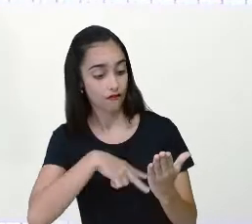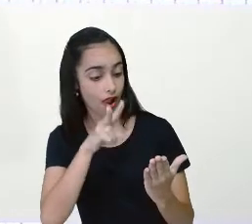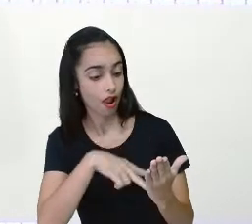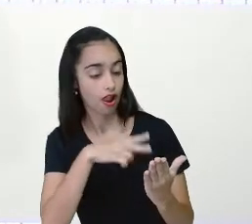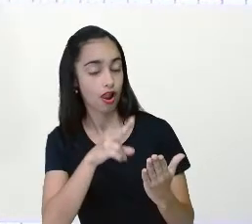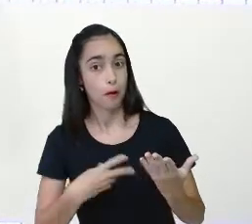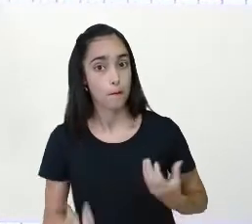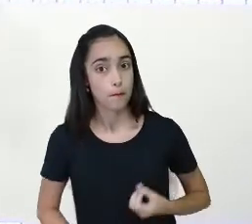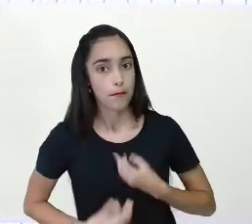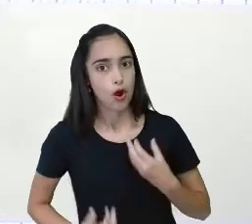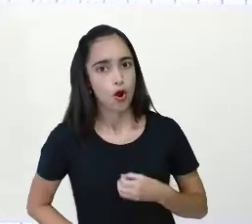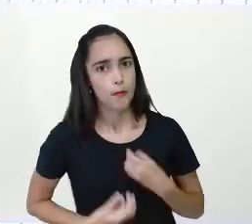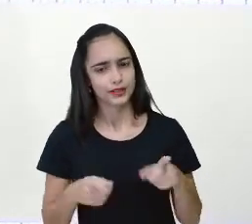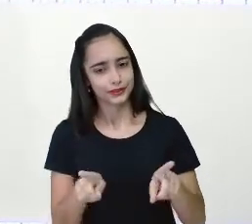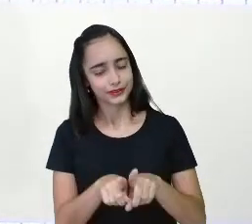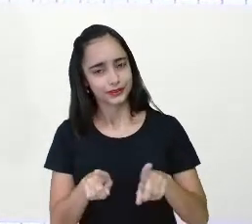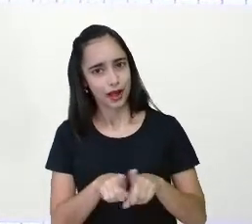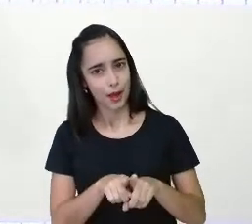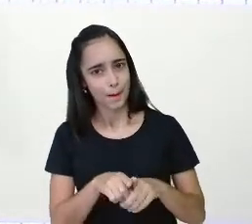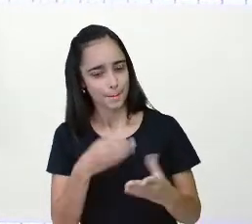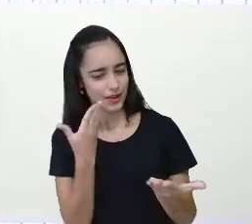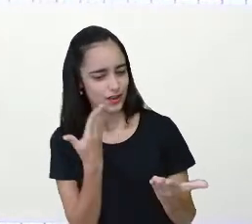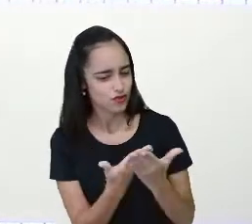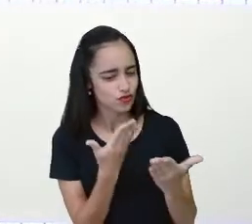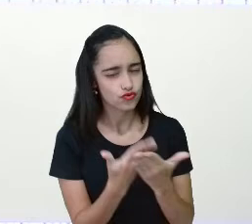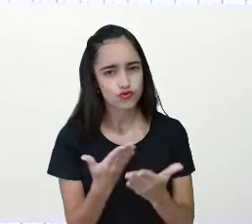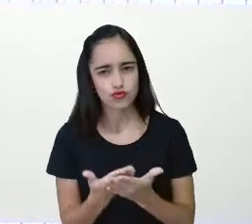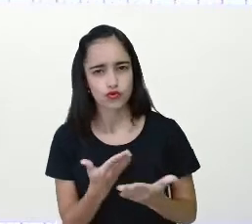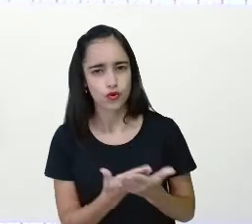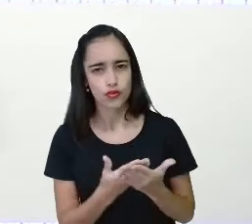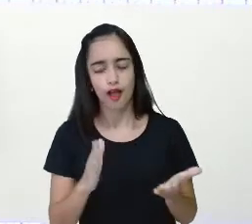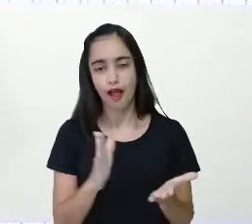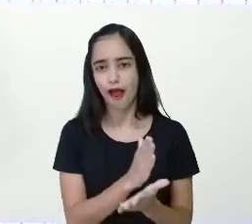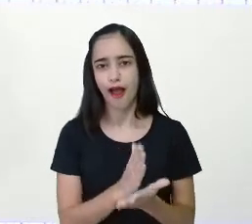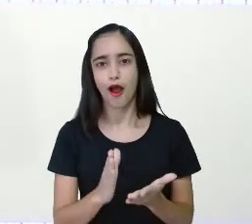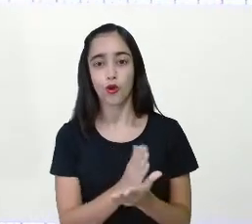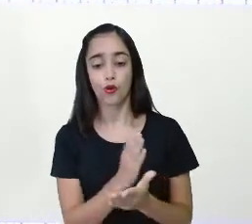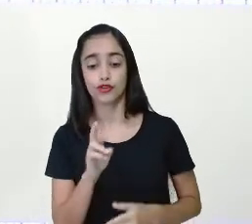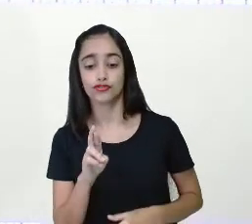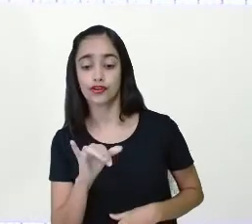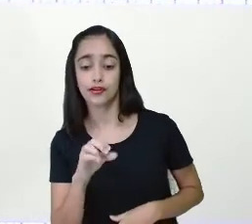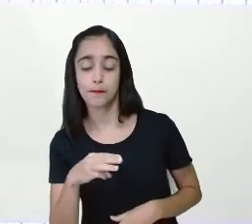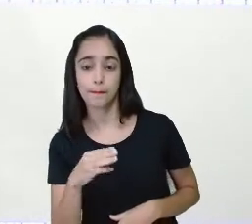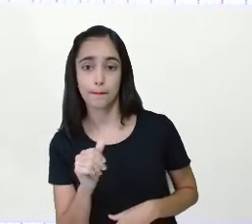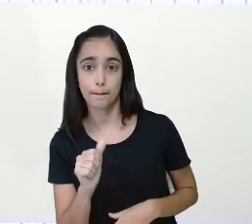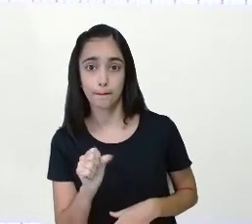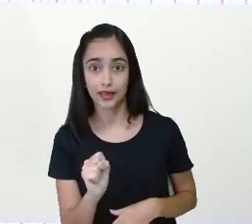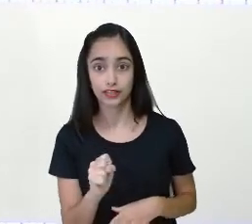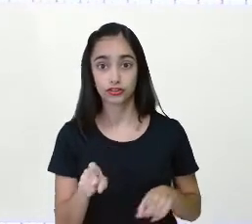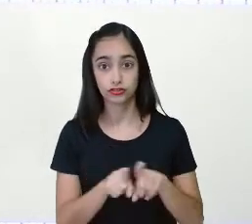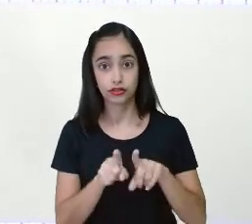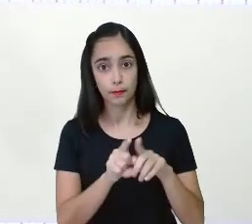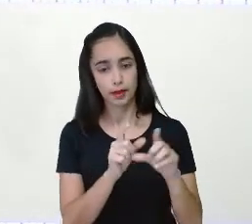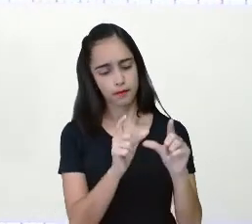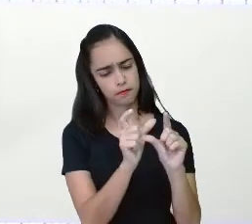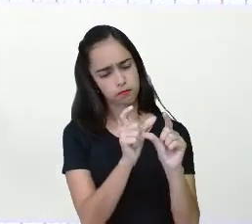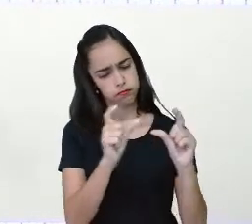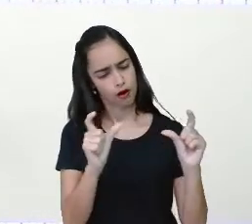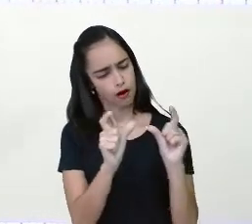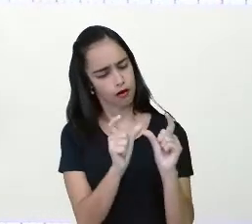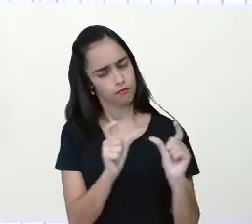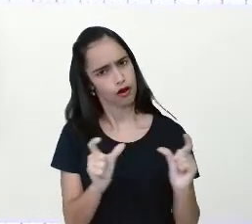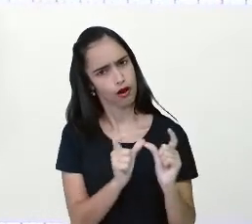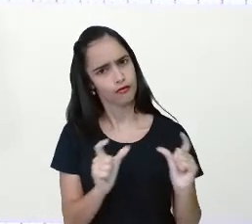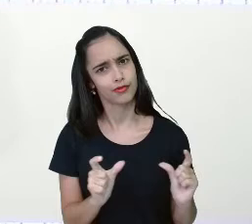e estudar algumas rimas, estrofes e versos. Olha que coisa legal, rimas é